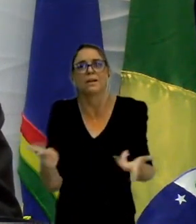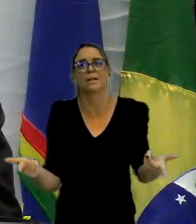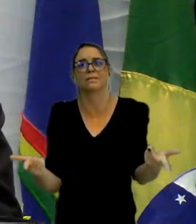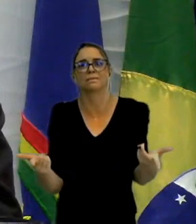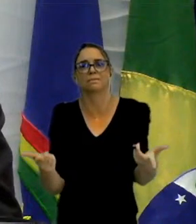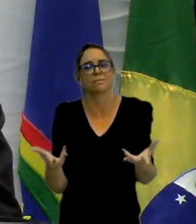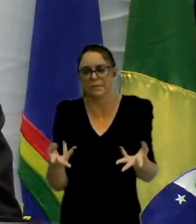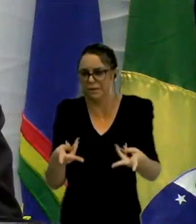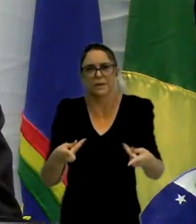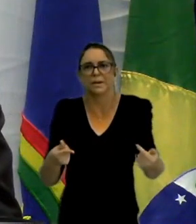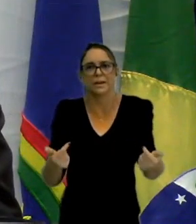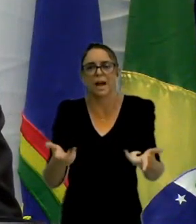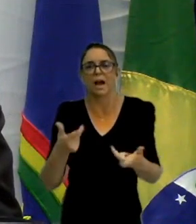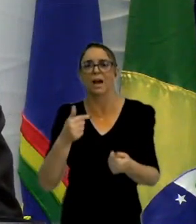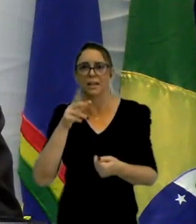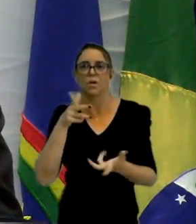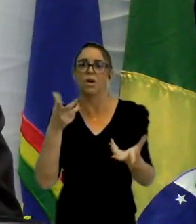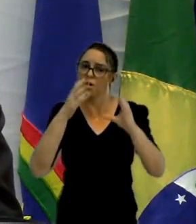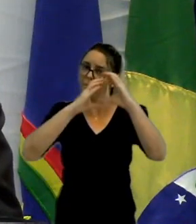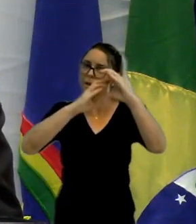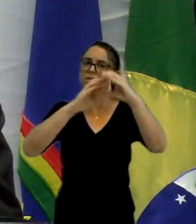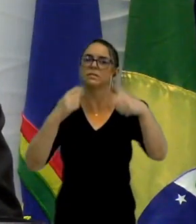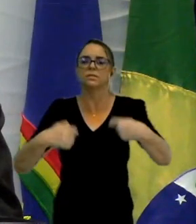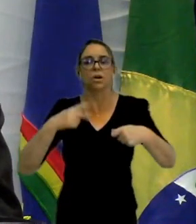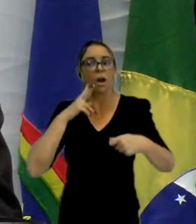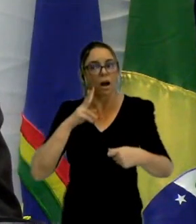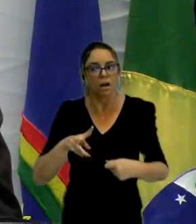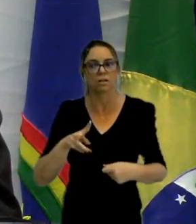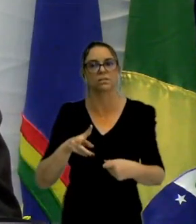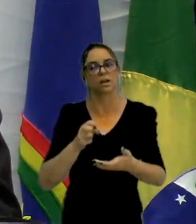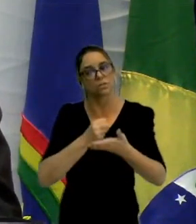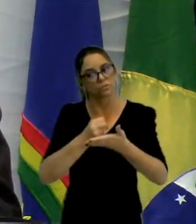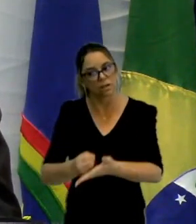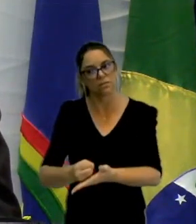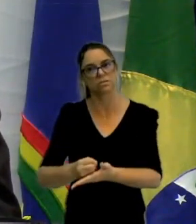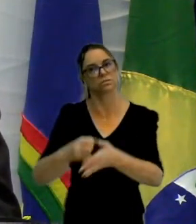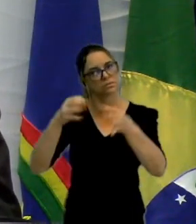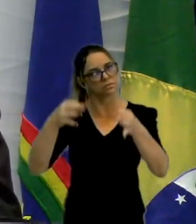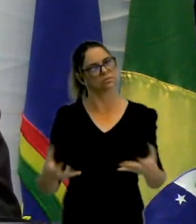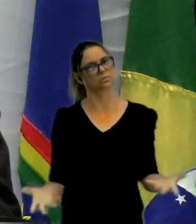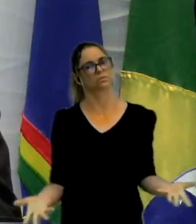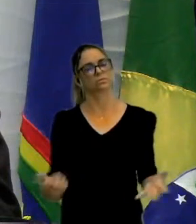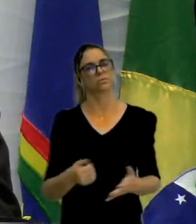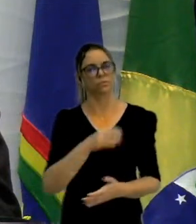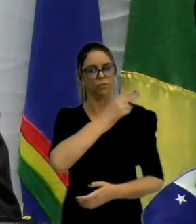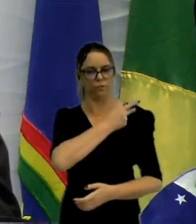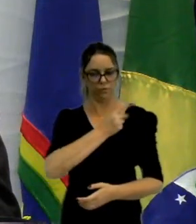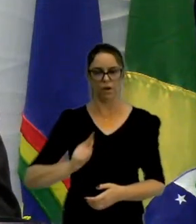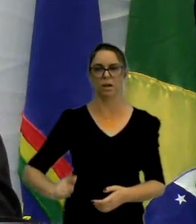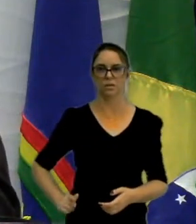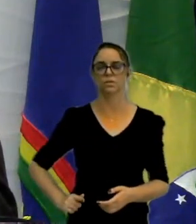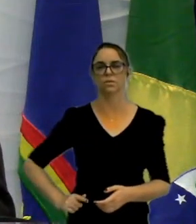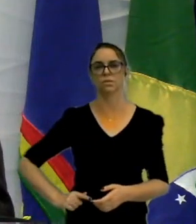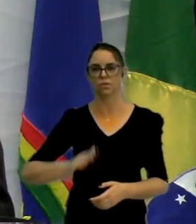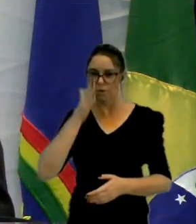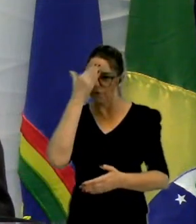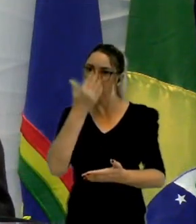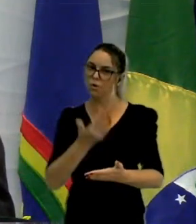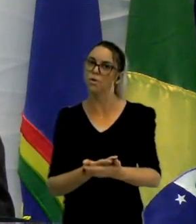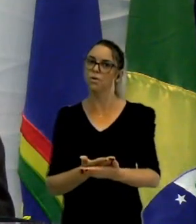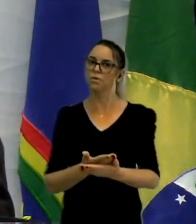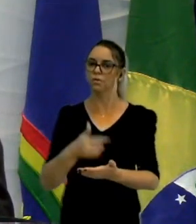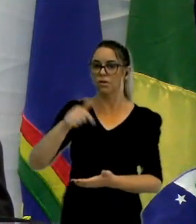que a Compesa possa ver com bons olhos, porque o governo que aí está foi confiado pela nossa população, foi uma das